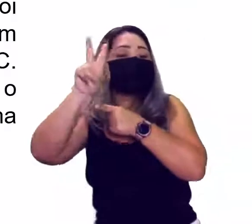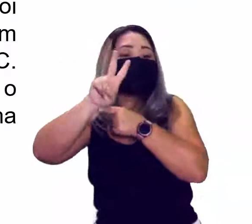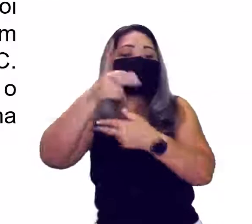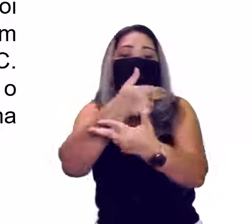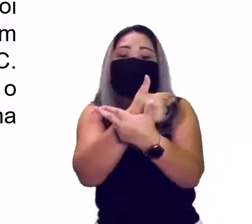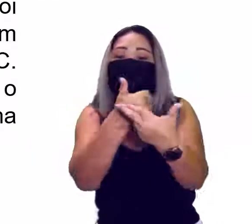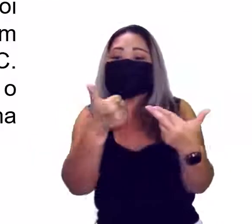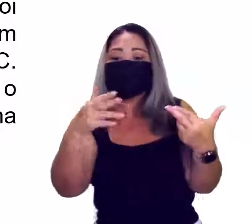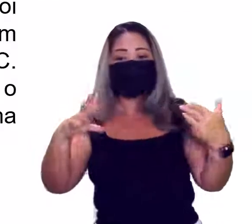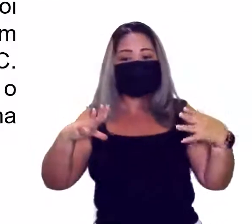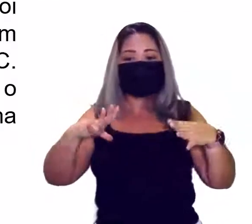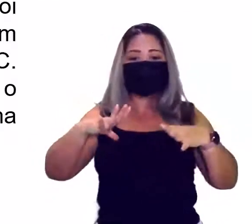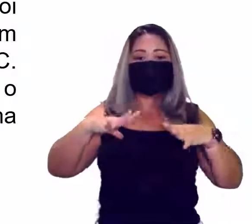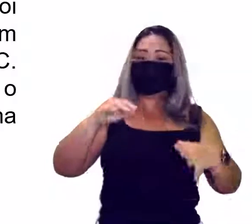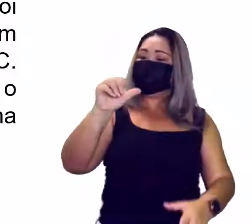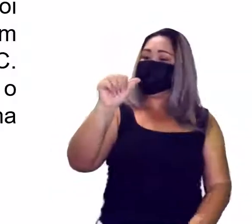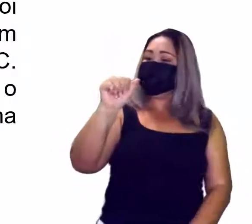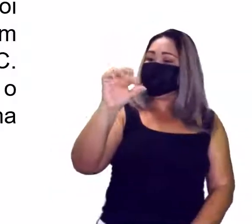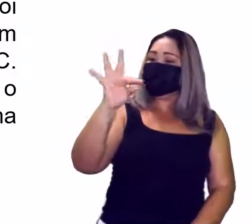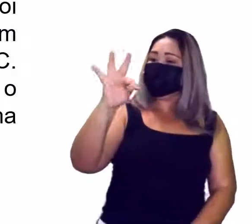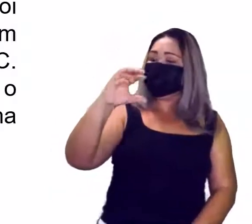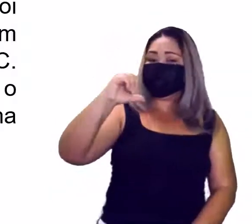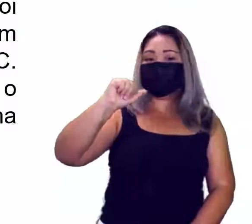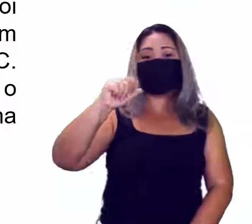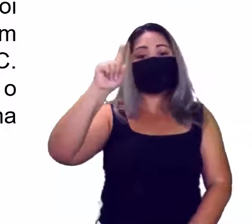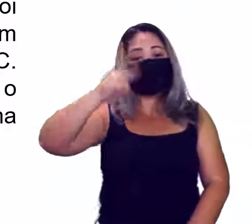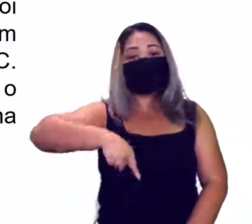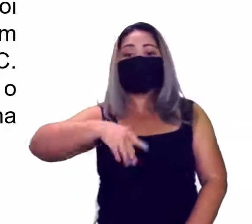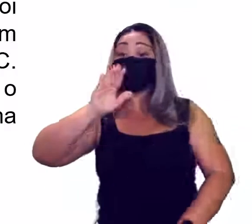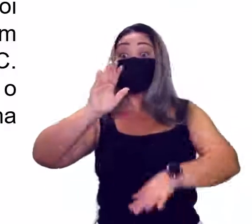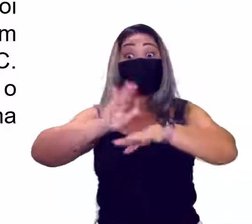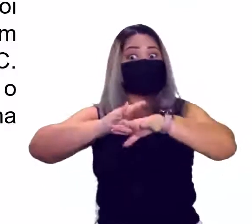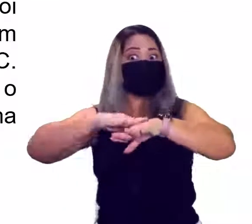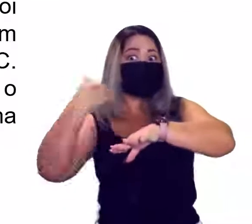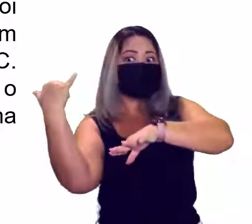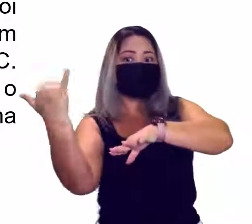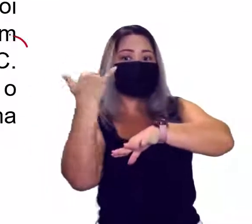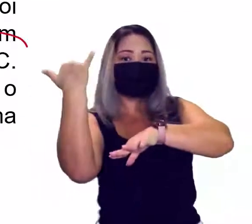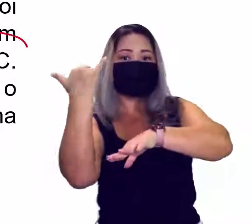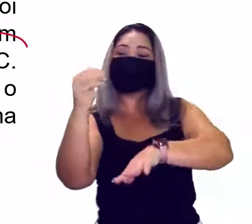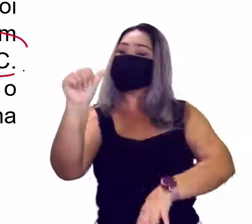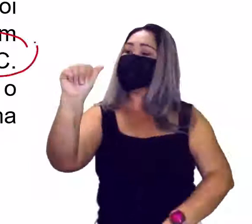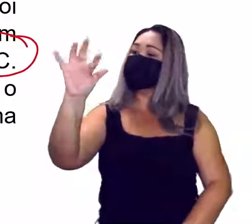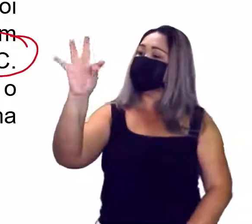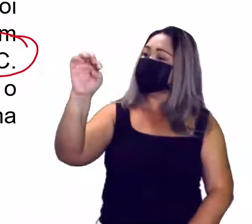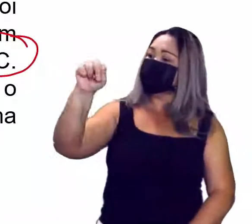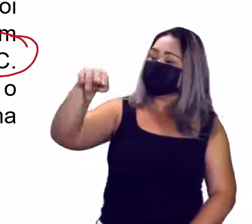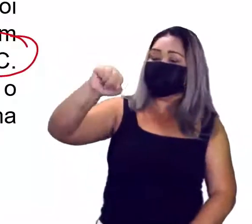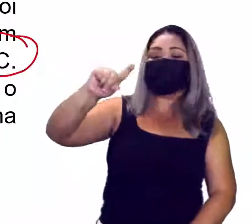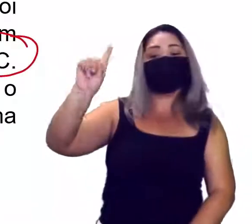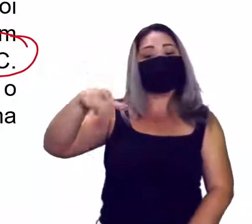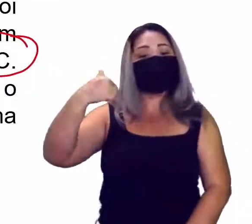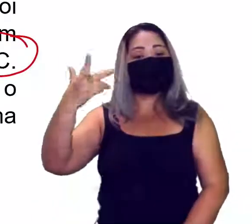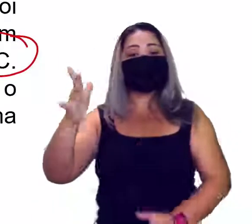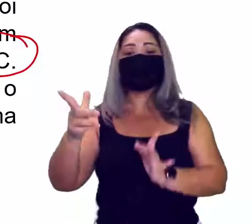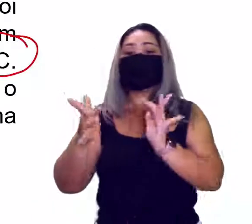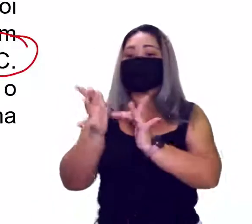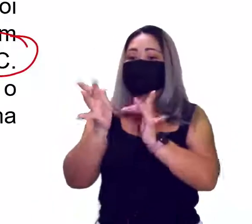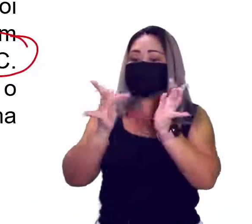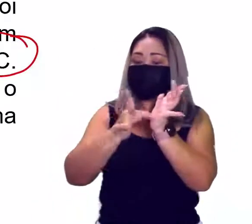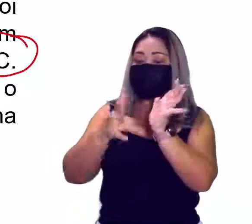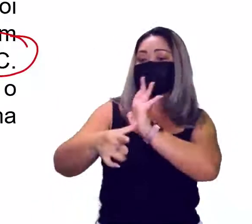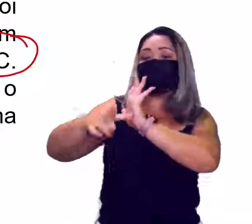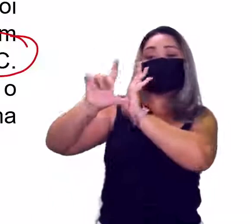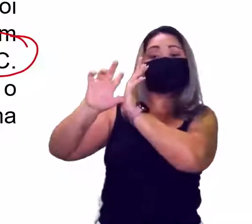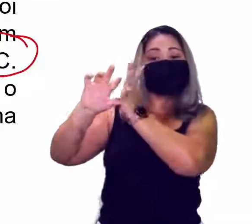várias cidades ao redor. Porém, a mais importante foi Atenas, onde no século V a.C. foi construído